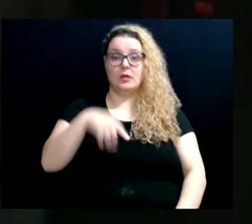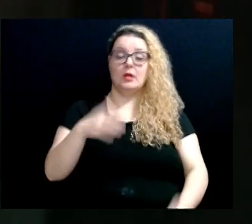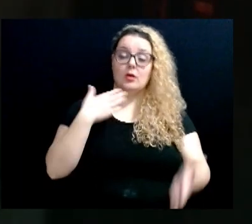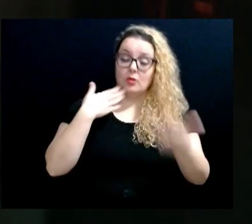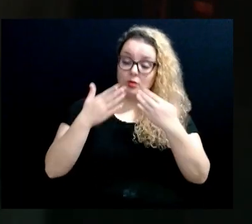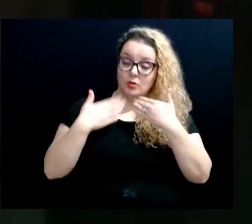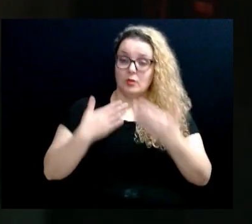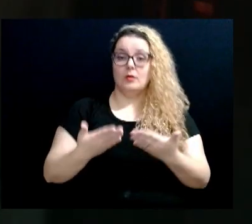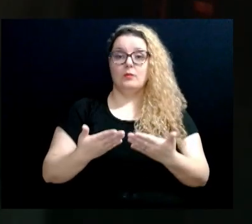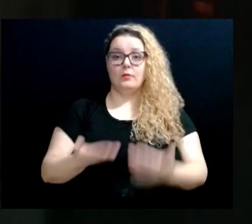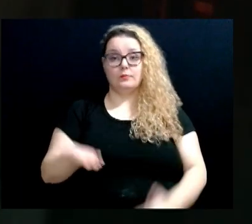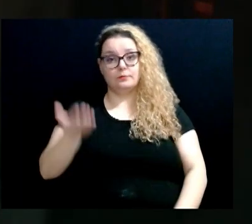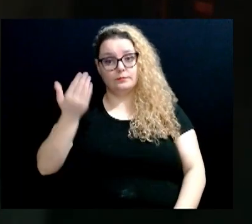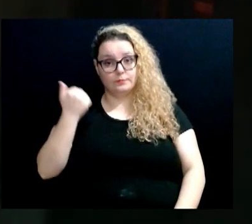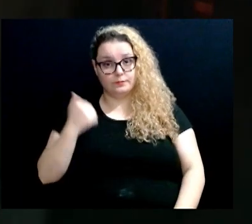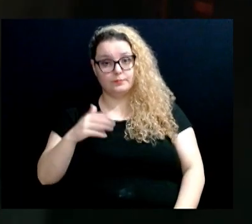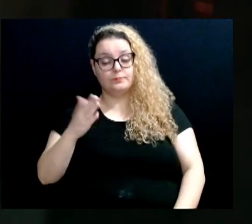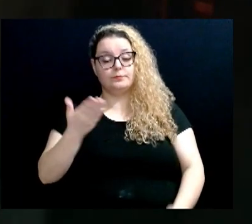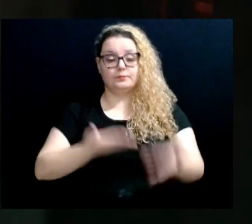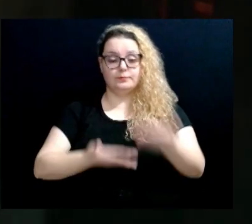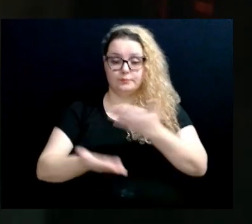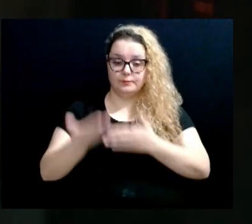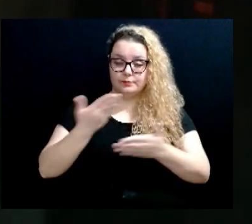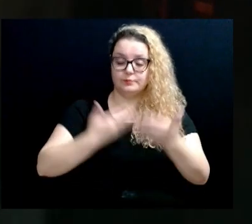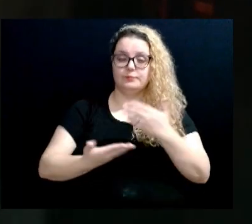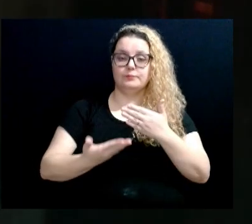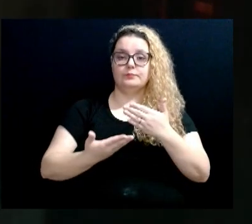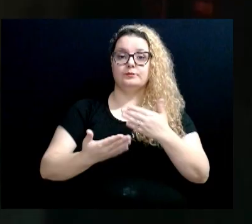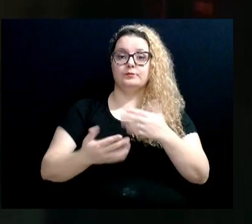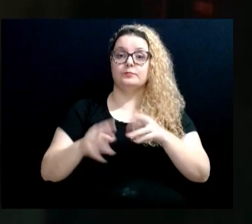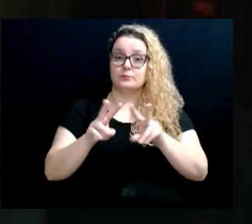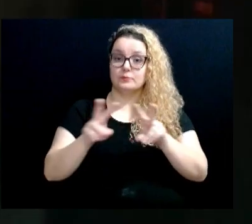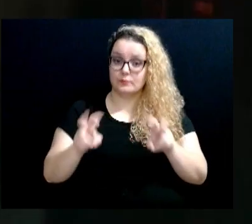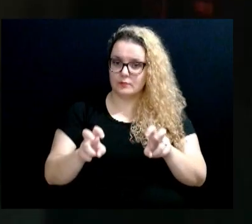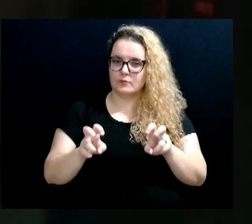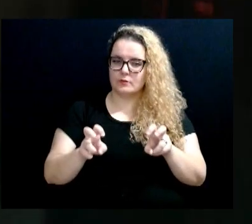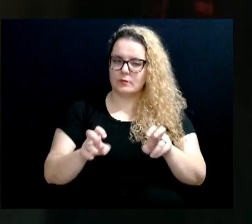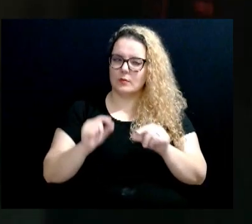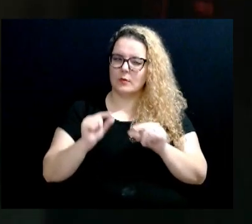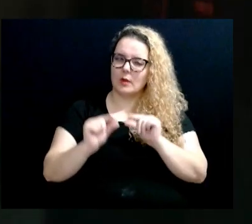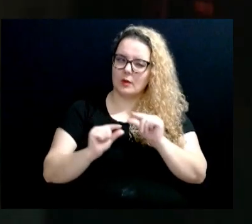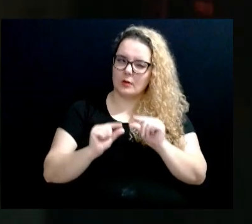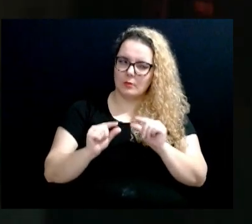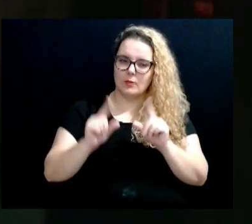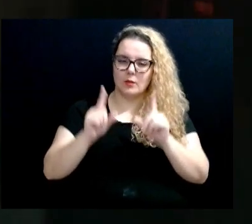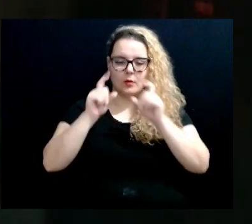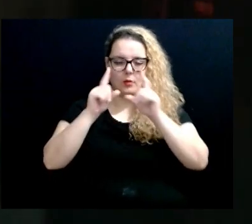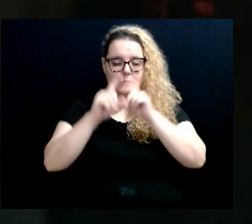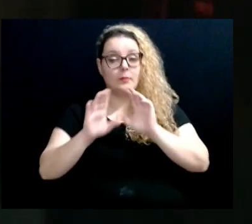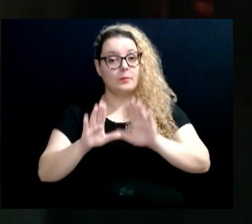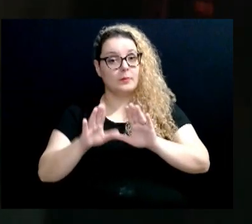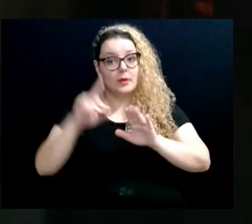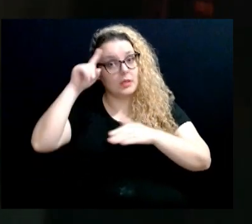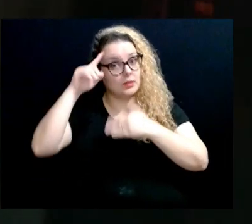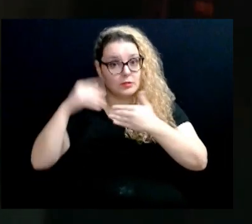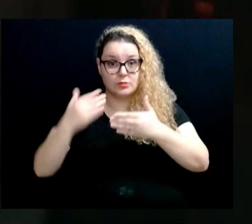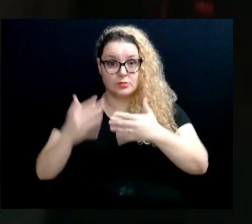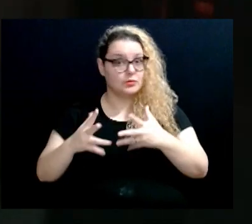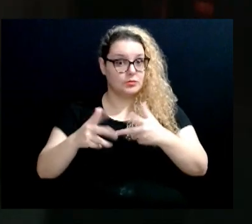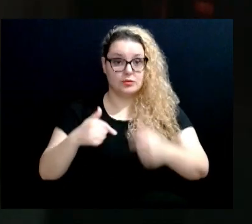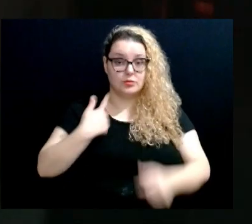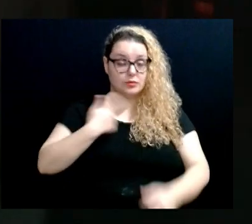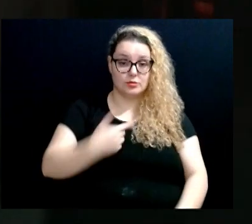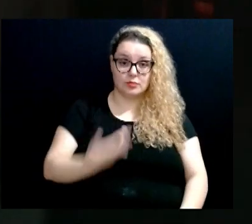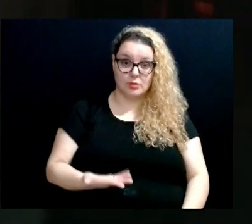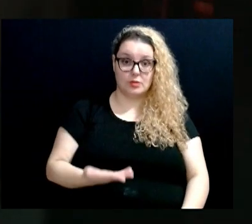Vamos interagir nesse tema que é um pouco delicado, mas faz parte da vida de todos nós e nós